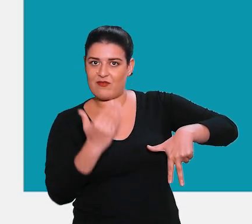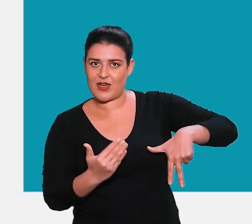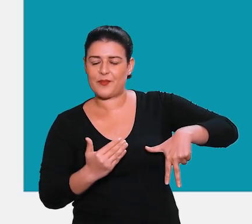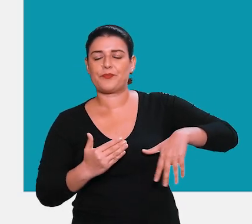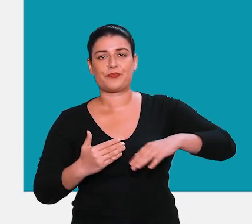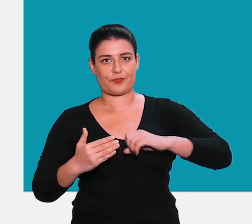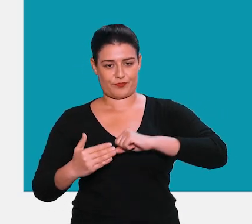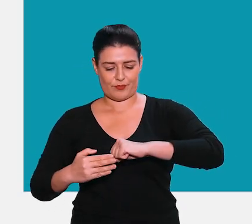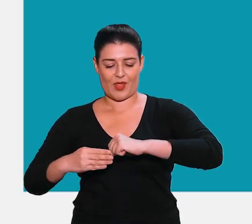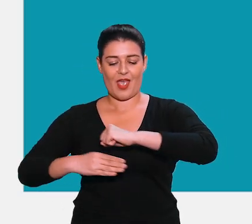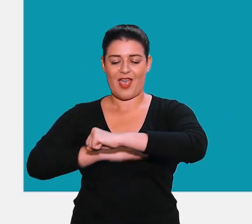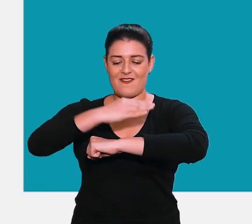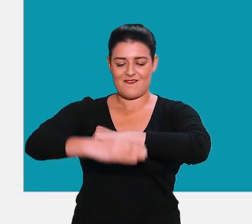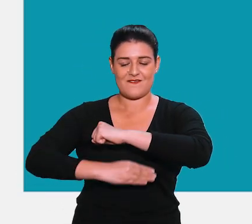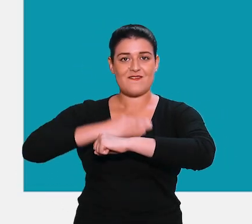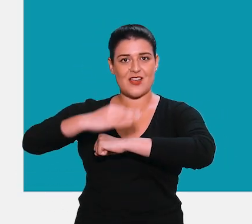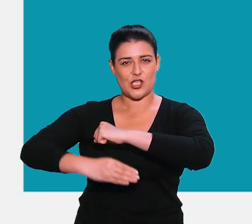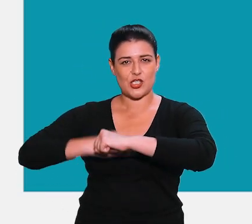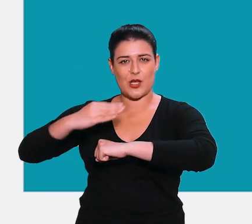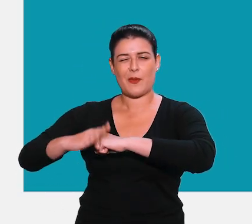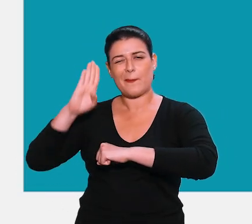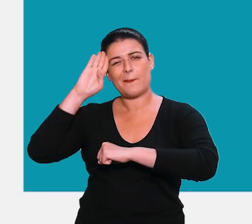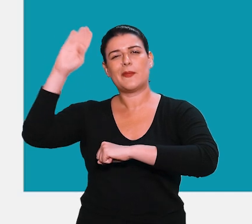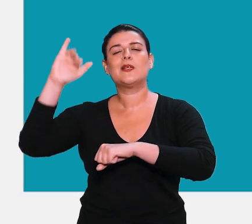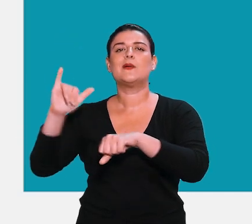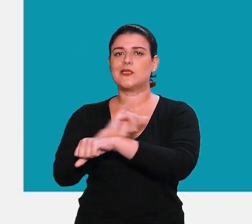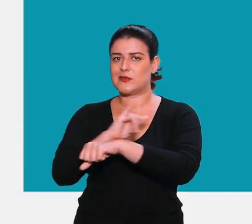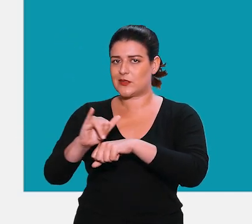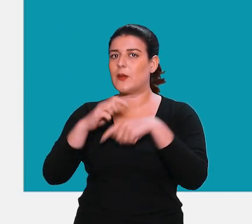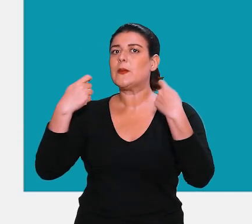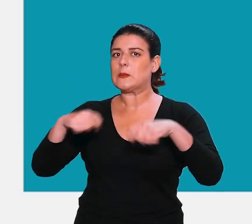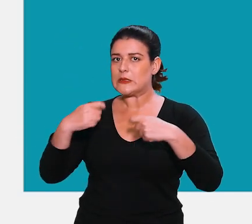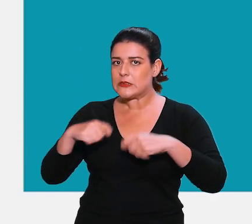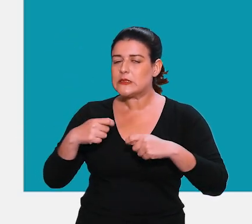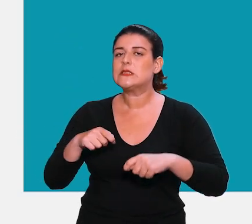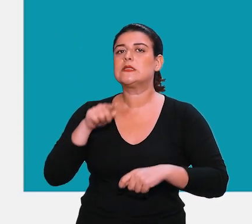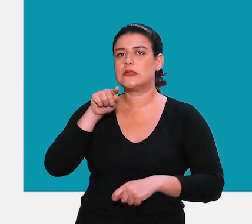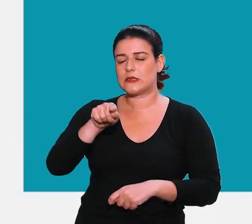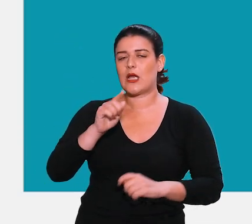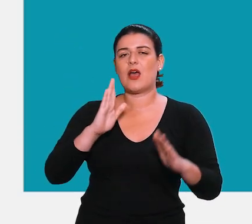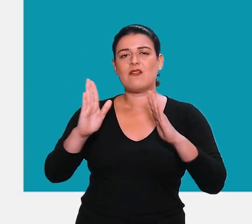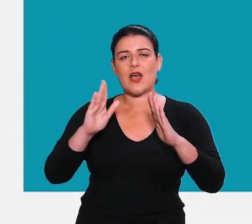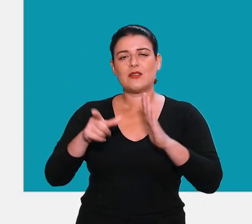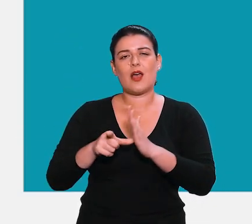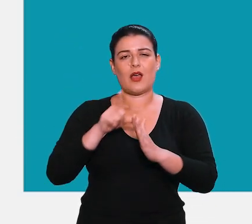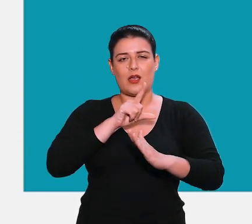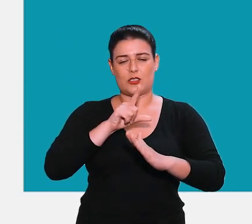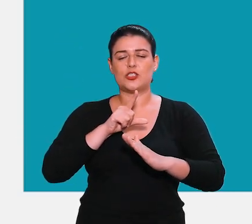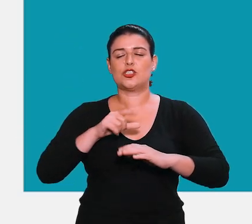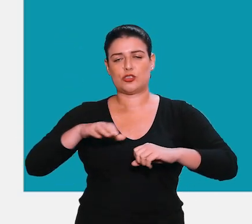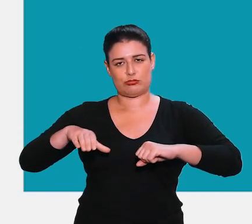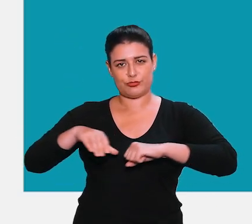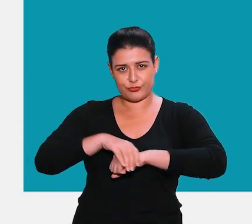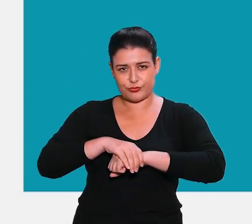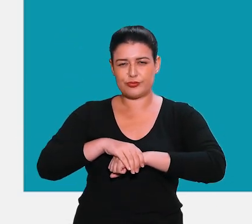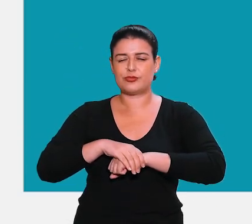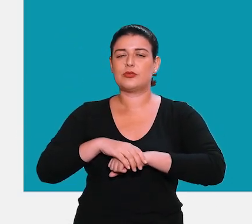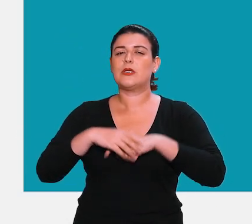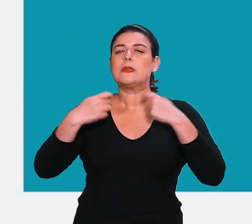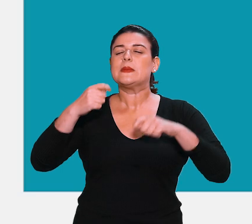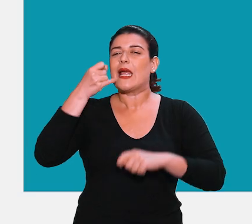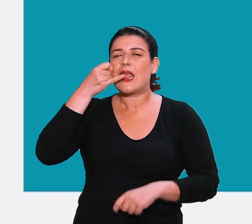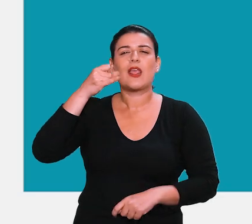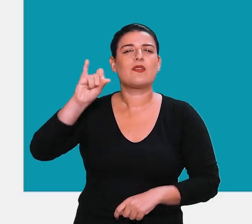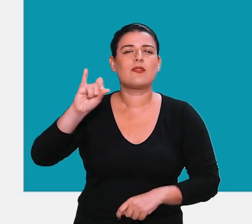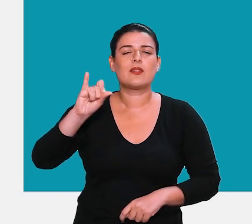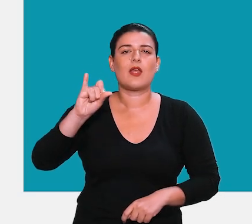enfaixamento compressivo é uma das principais estratégias que nós vamos usar com esse paciente na fase pré-protética. Deve-se muito evitar que